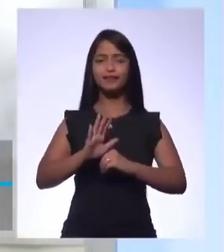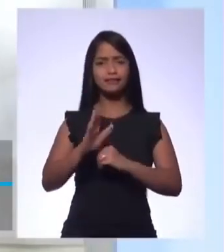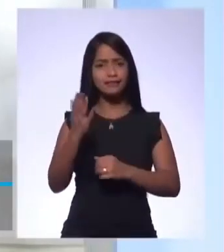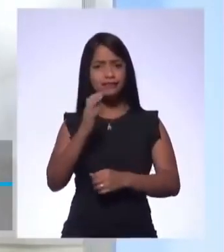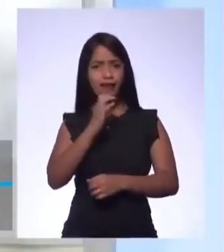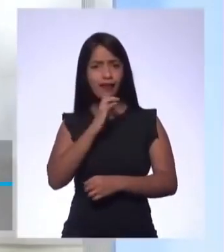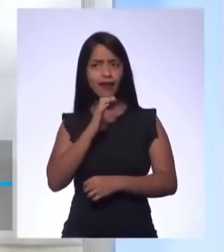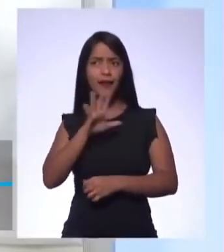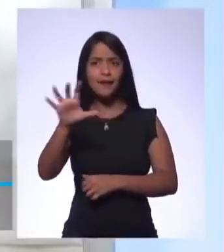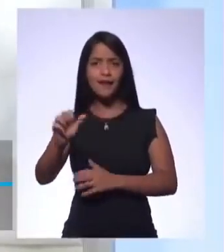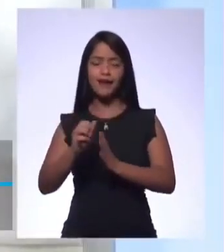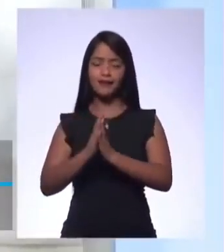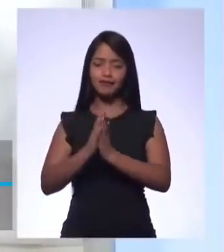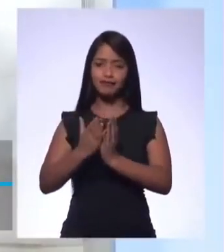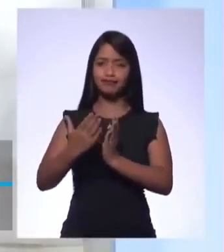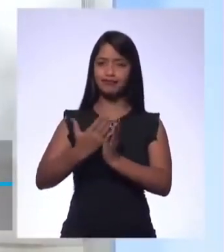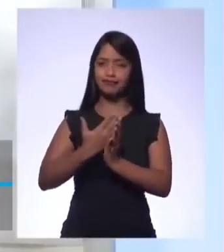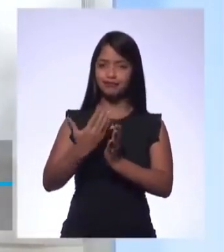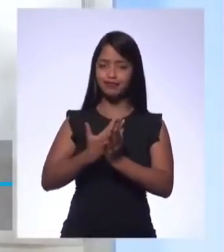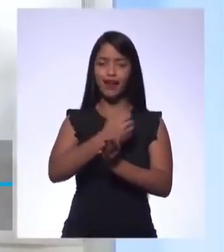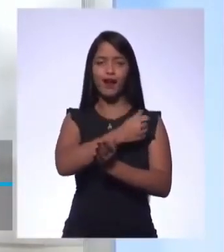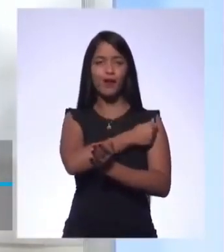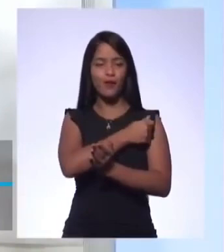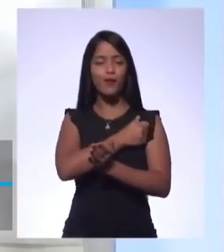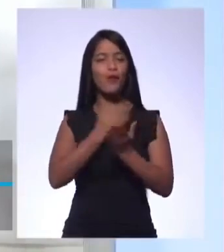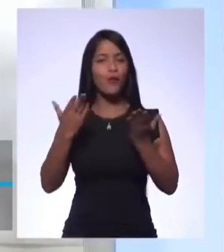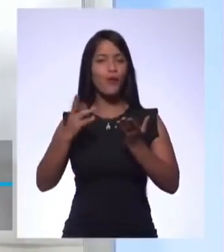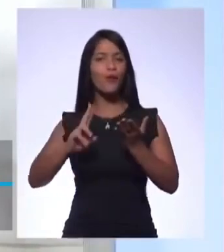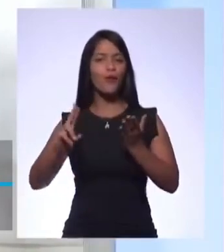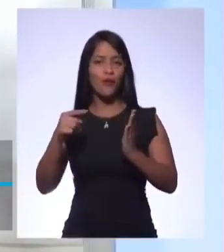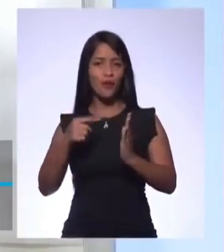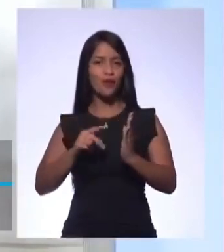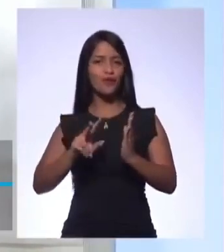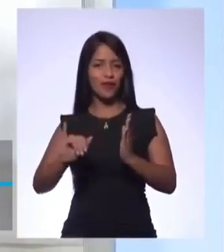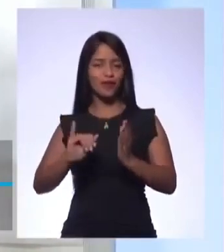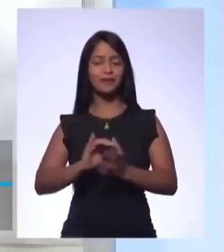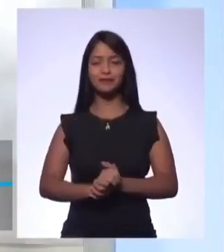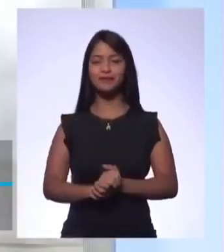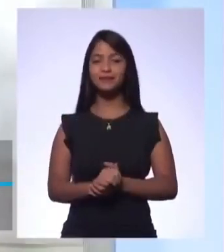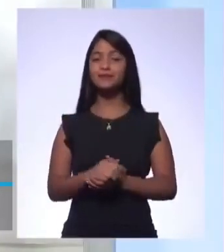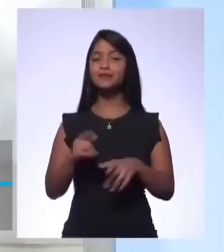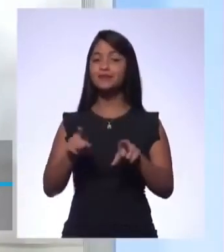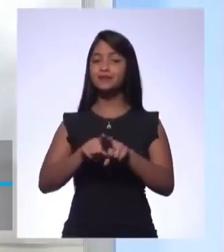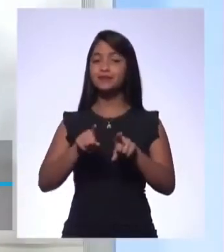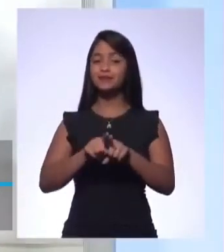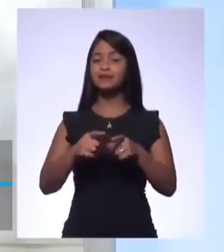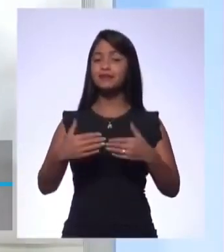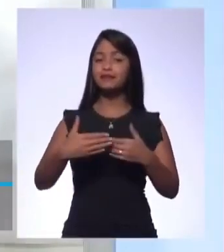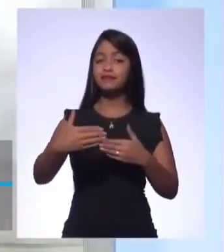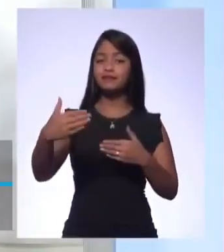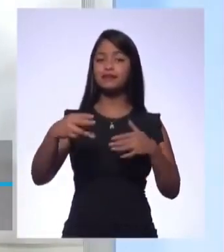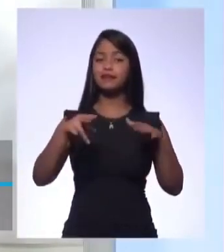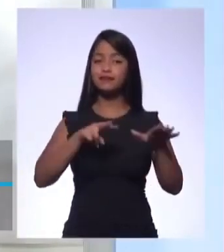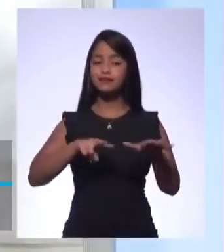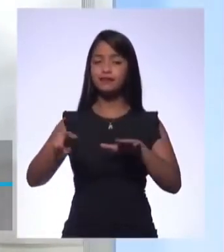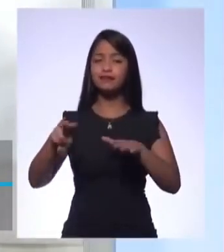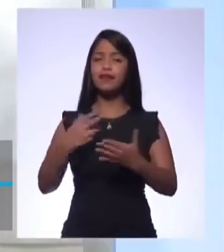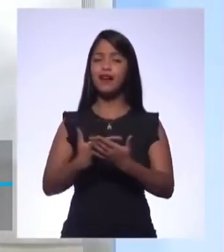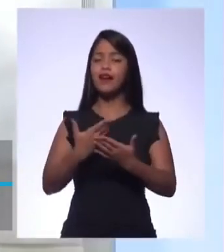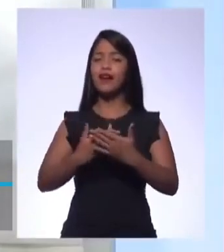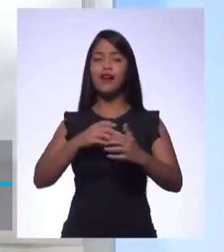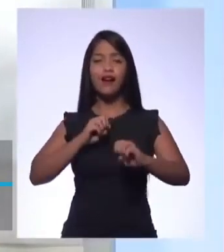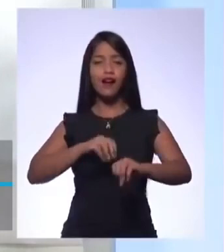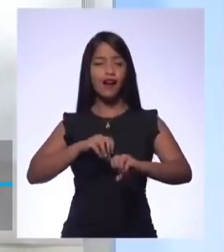seu caderno do aluno, que nós vamos usar na aula de hoje, né? Como sempre, temos mais 2 aulas aí, 2 semanas para acabar o